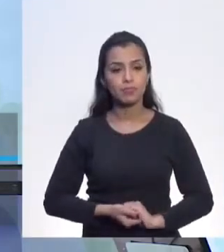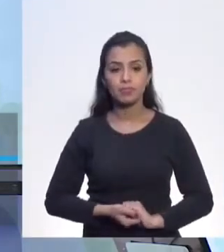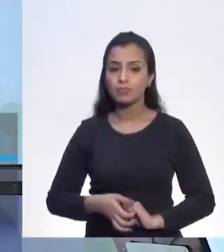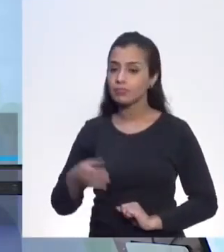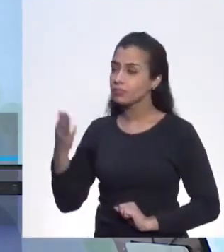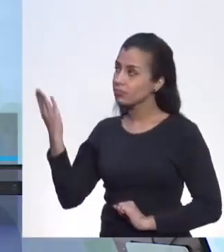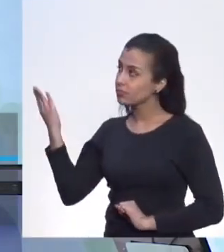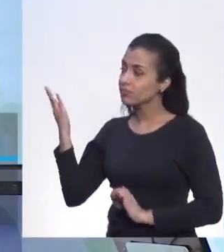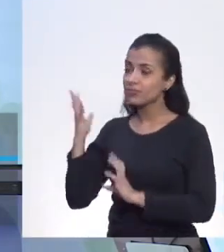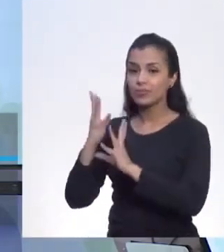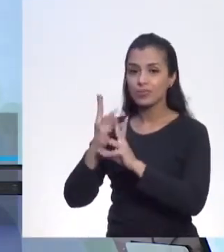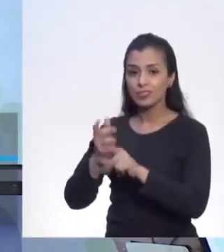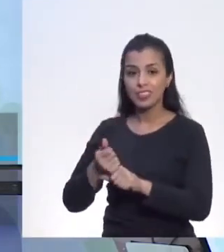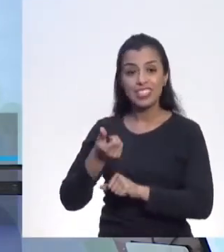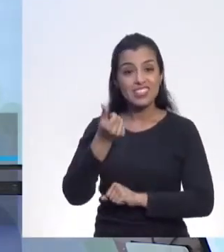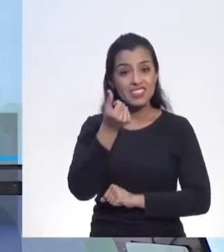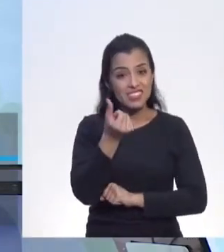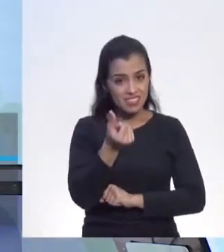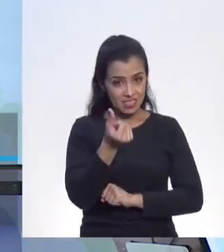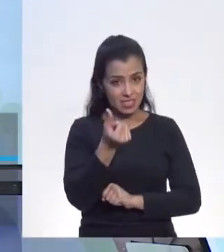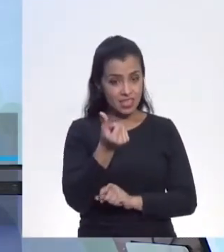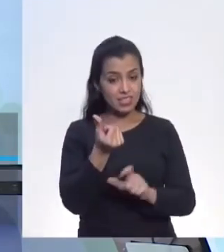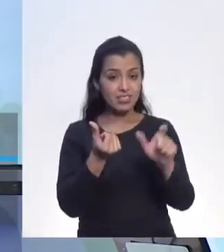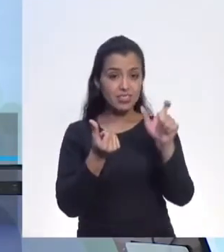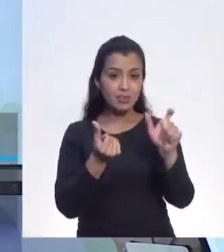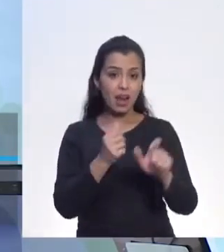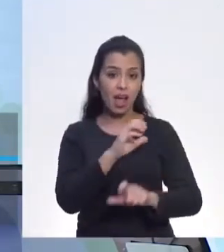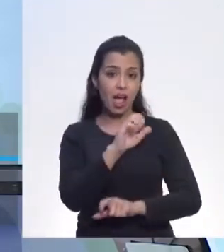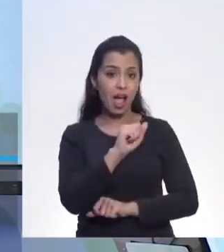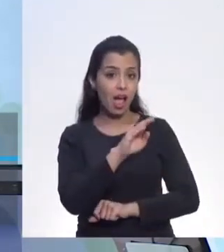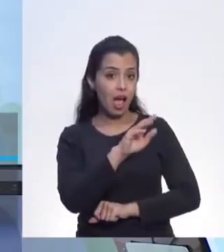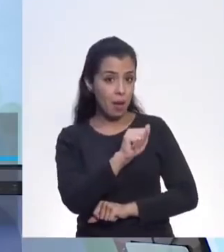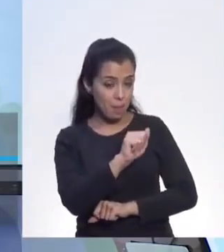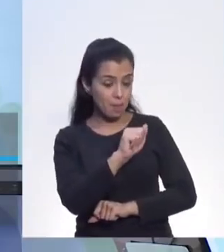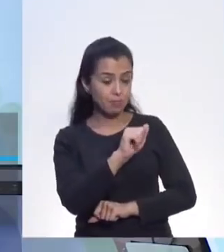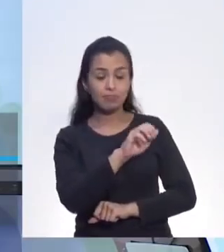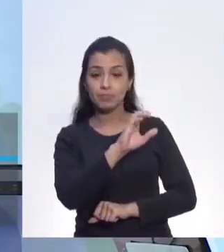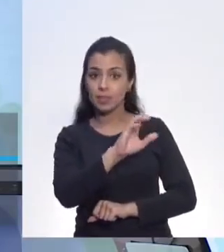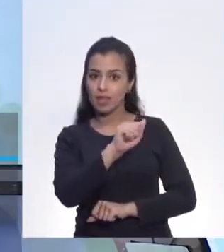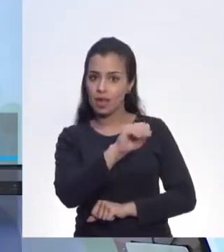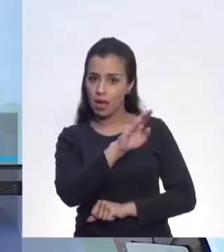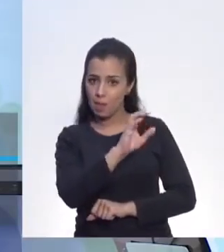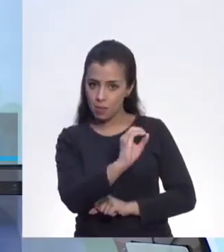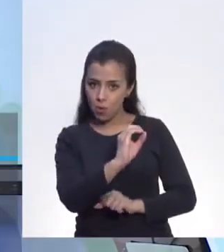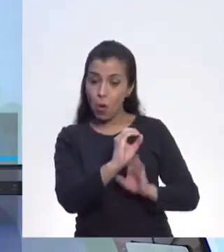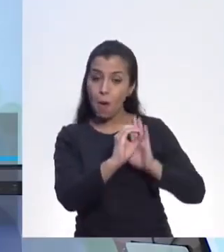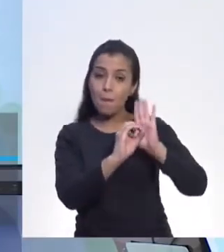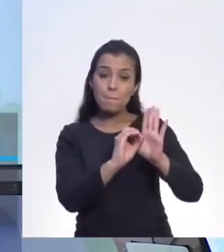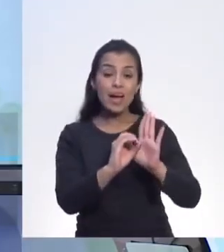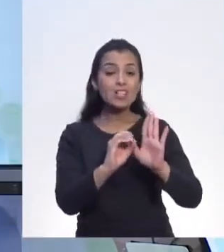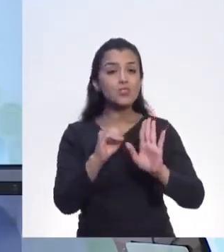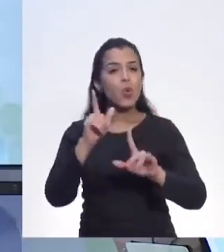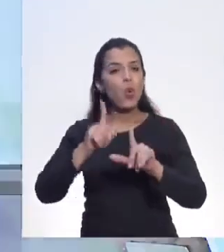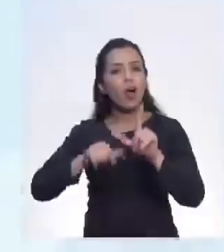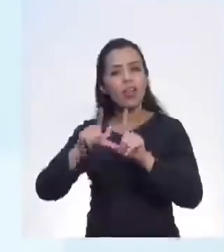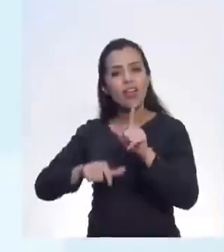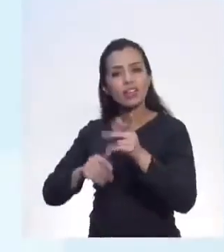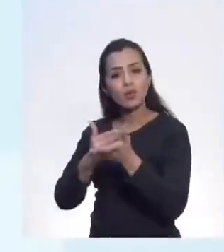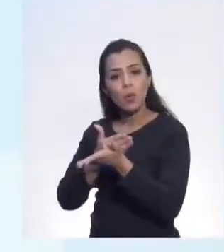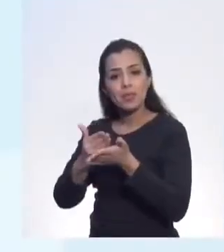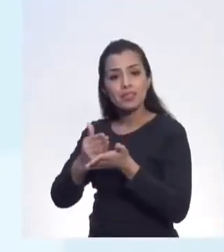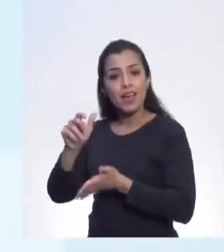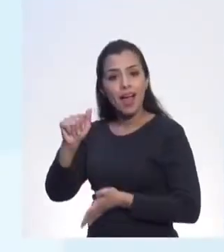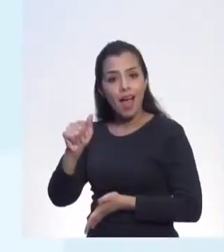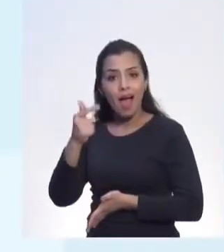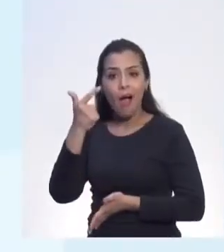Eis os 6 anagramas da palavra cabo com a primeira letra fixa, o A fixo, ok?